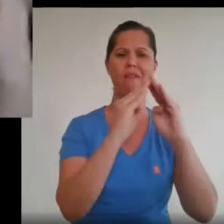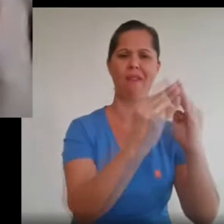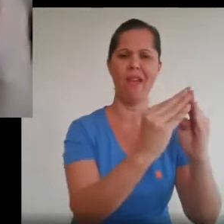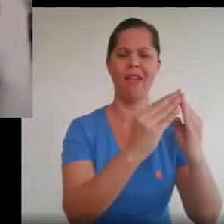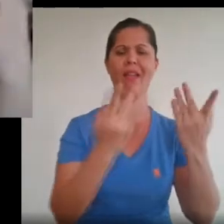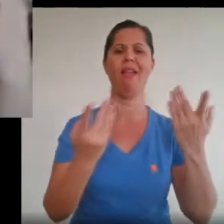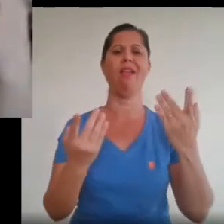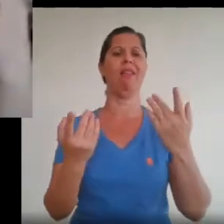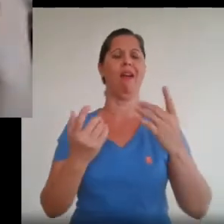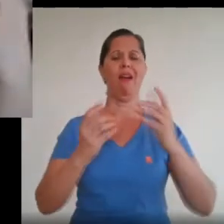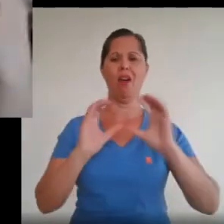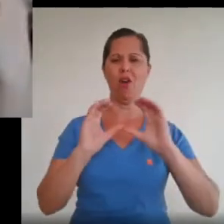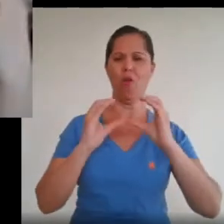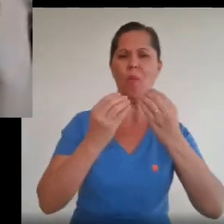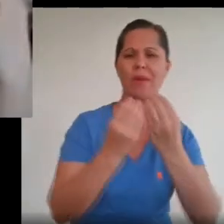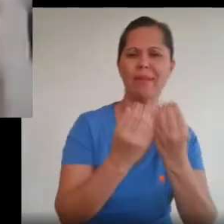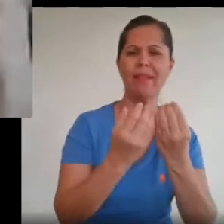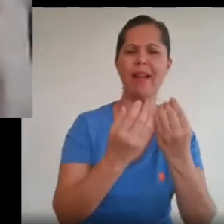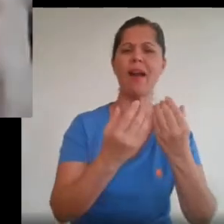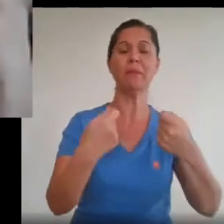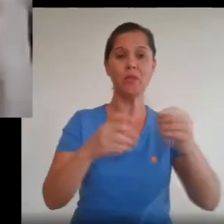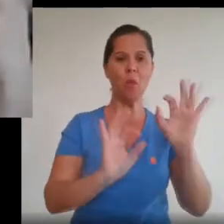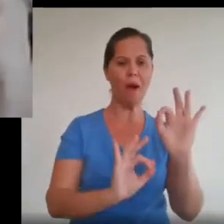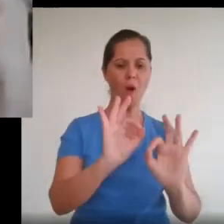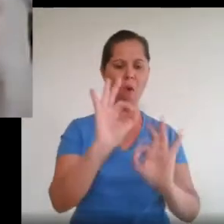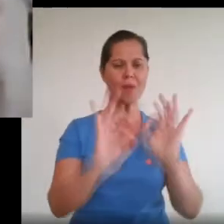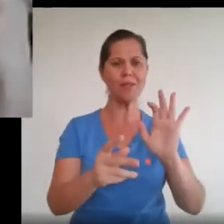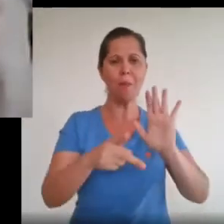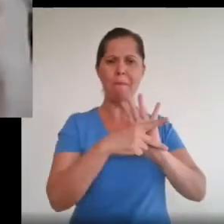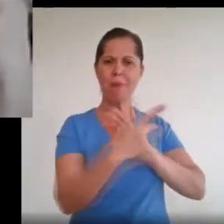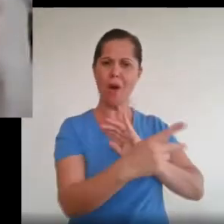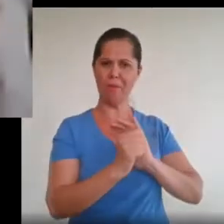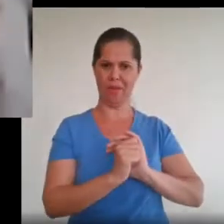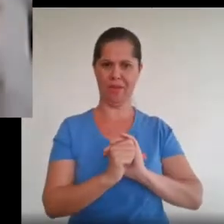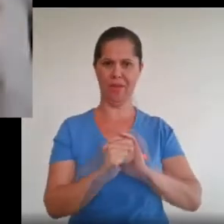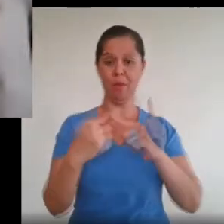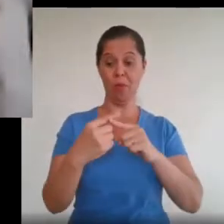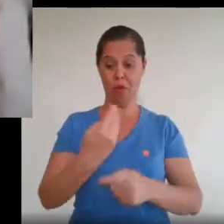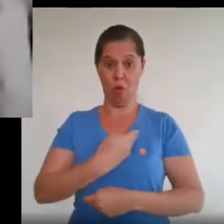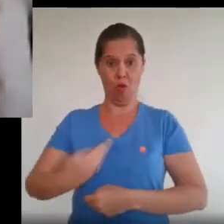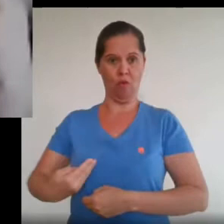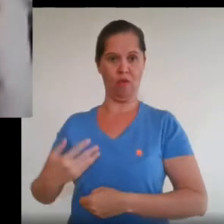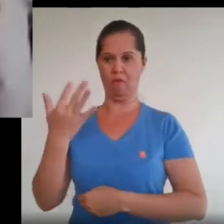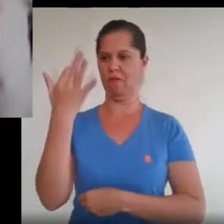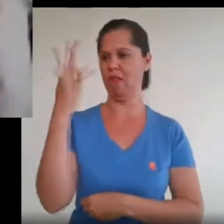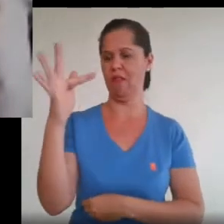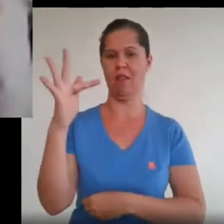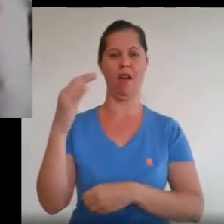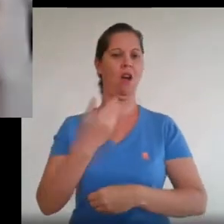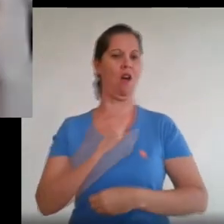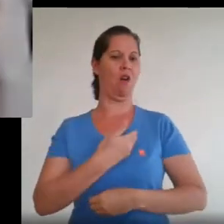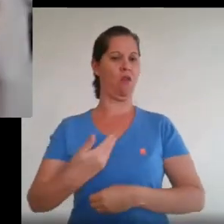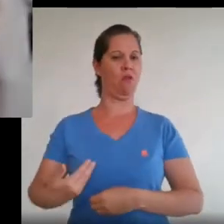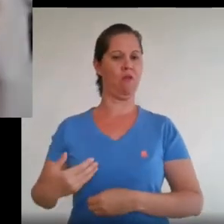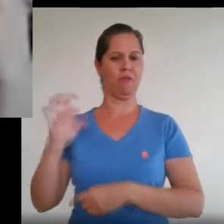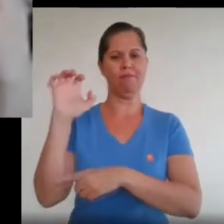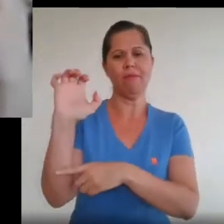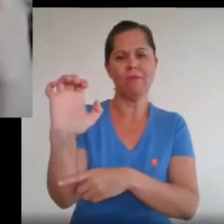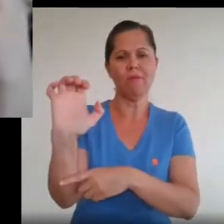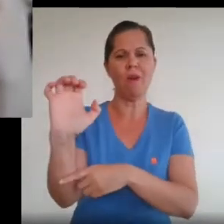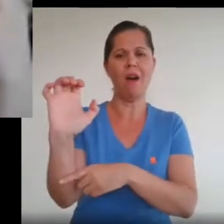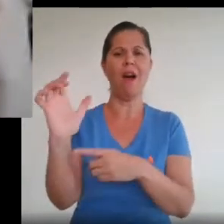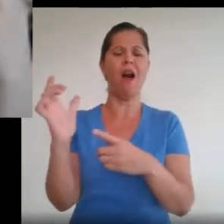comunidades precisaram se organizar porque governo municipal e estadual não se ocuparam de